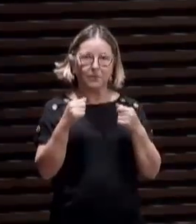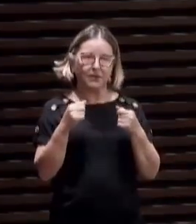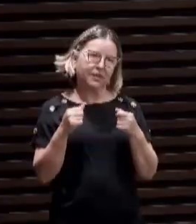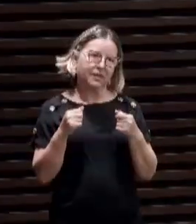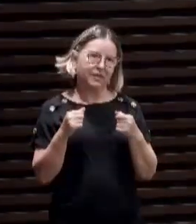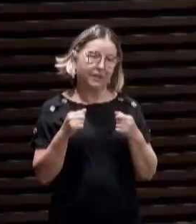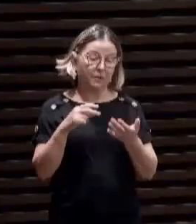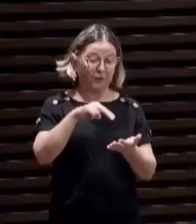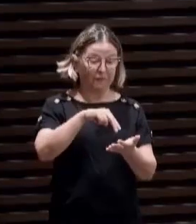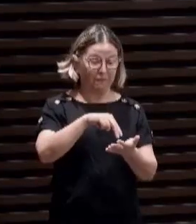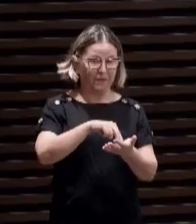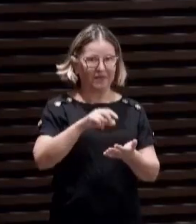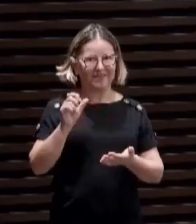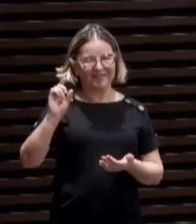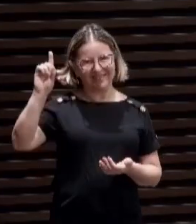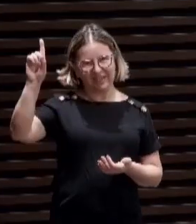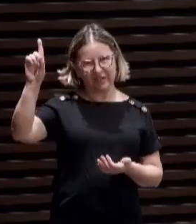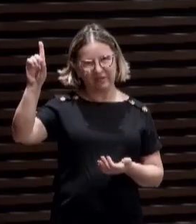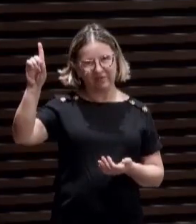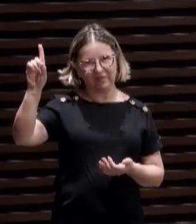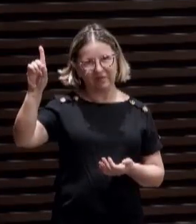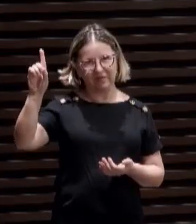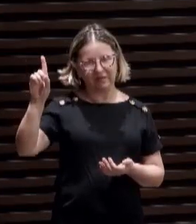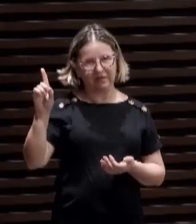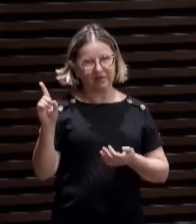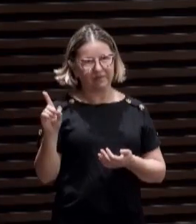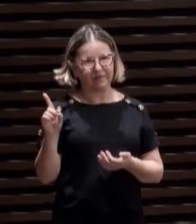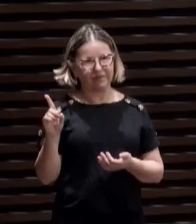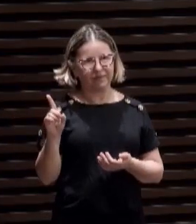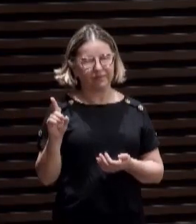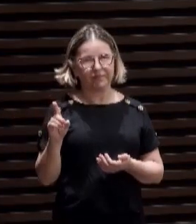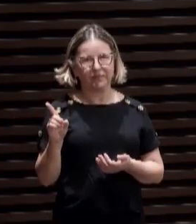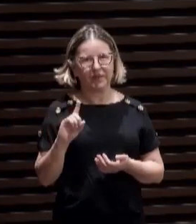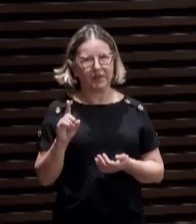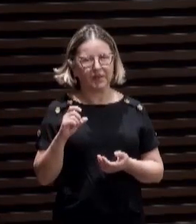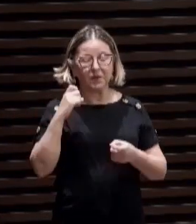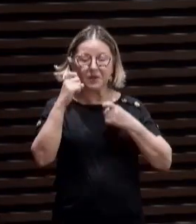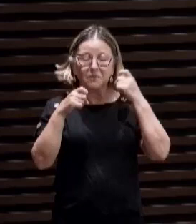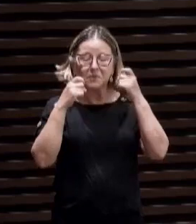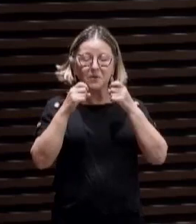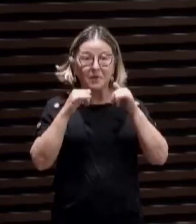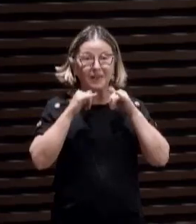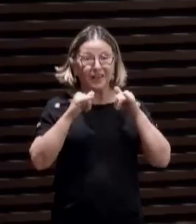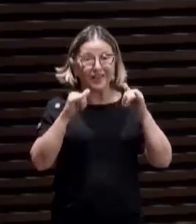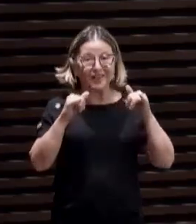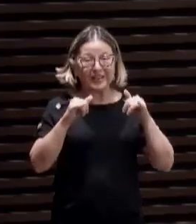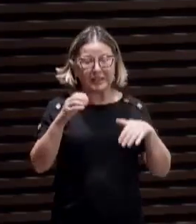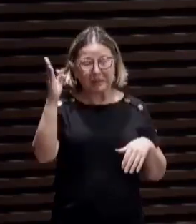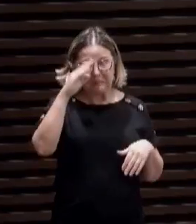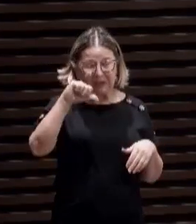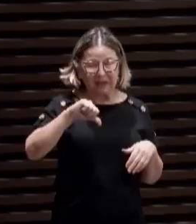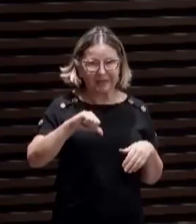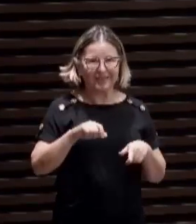a palavra de Deus. Não dar ouvido às notícias alarmantes, mas repousarmos